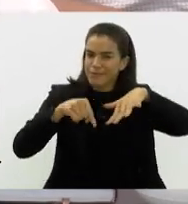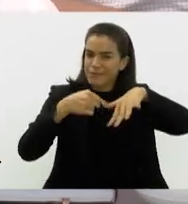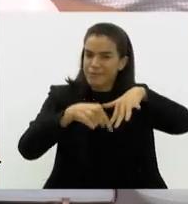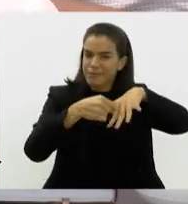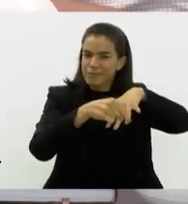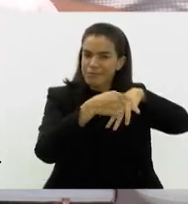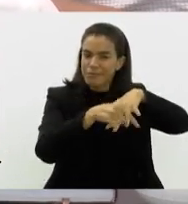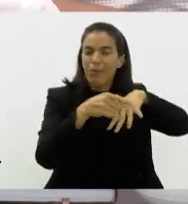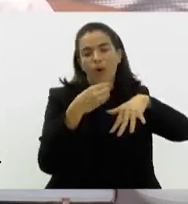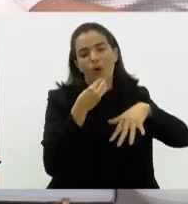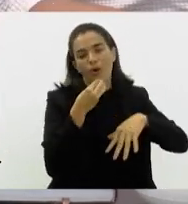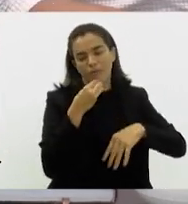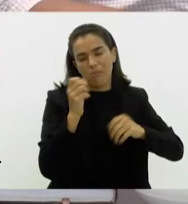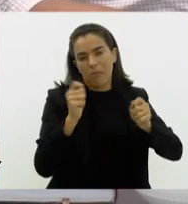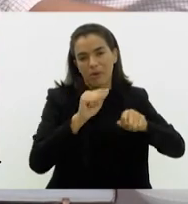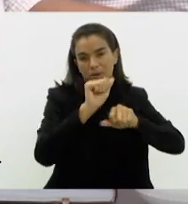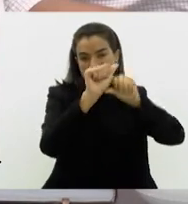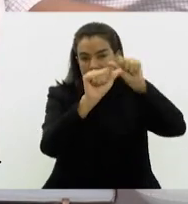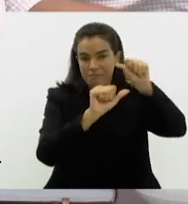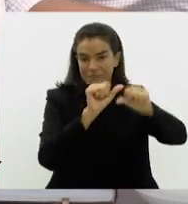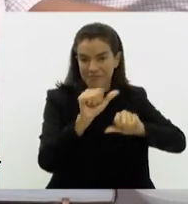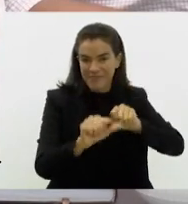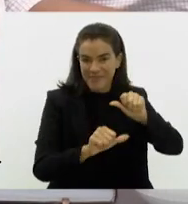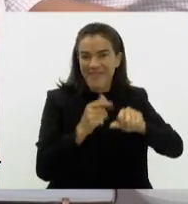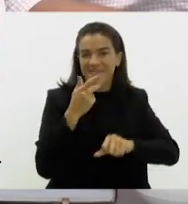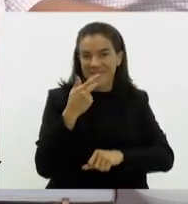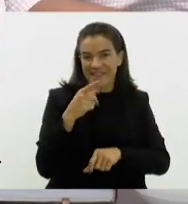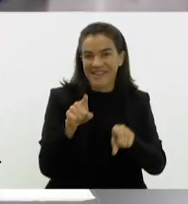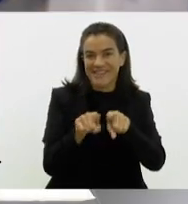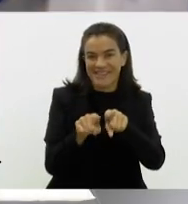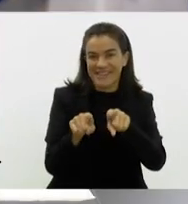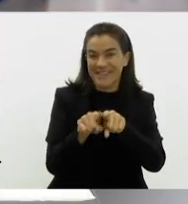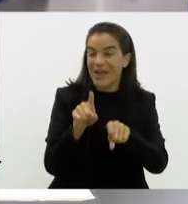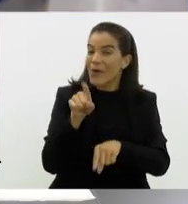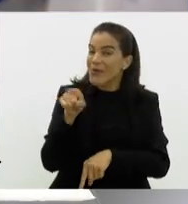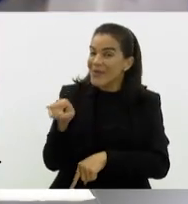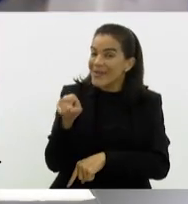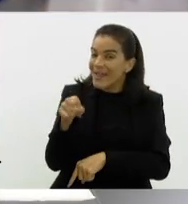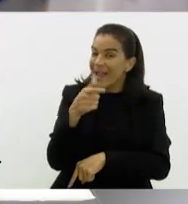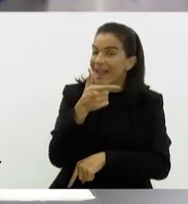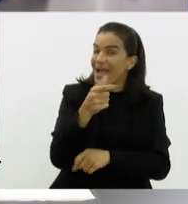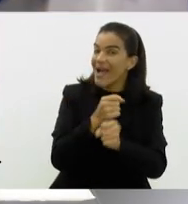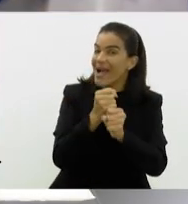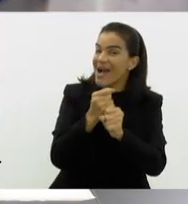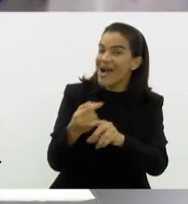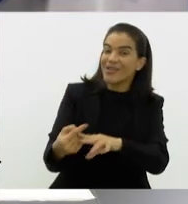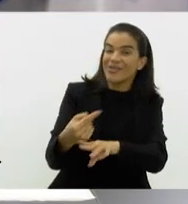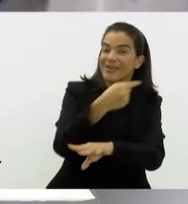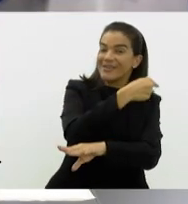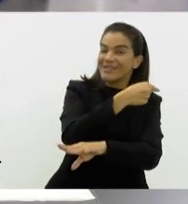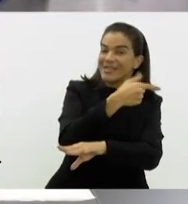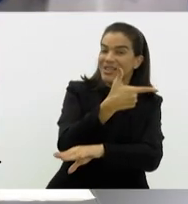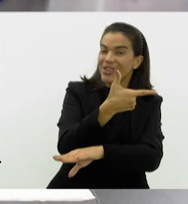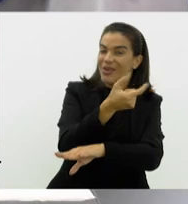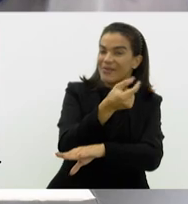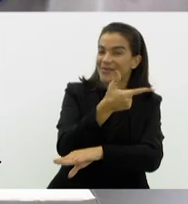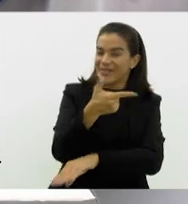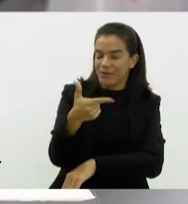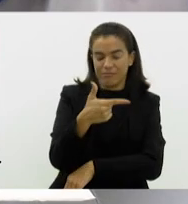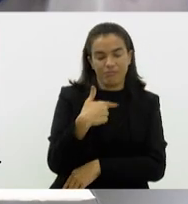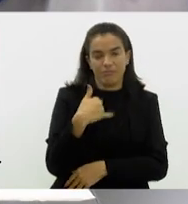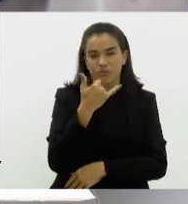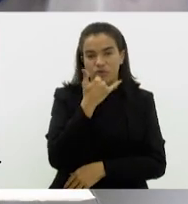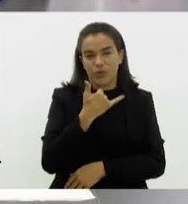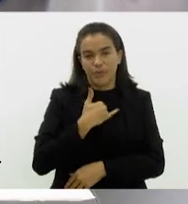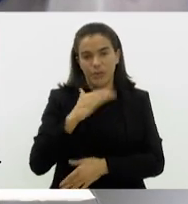alterado. Então... Fala sobre a matéria, só que o da deputada Marta é de 22. é mais anterior. Antigo. É anterior. Ah, então retiro. Mas é